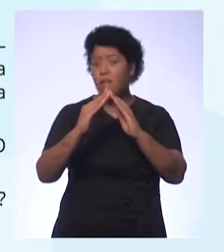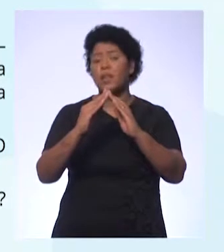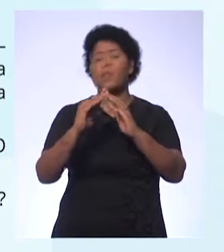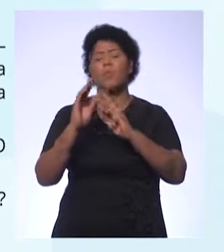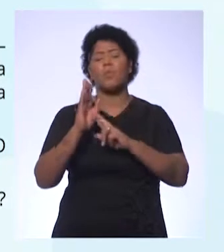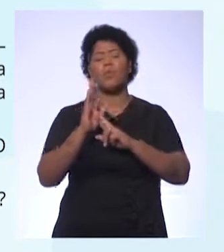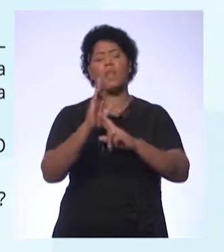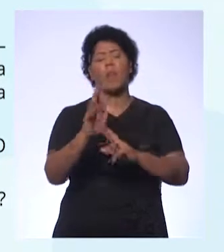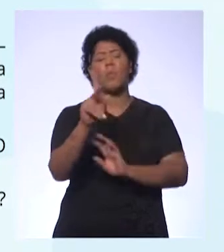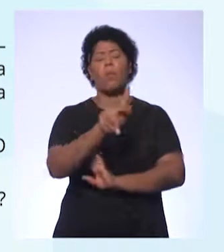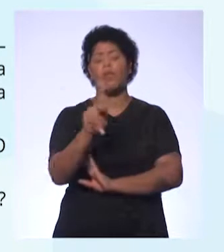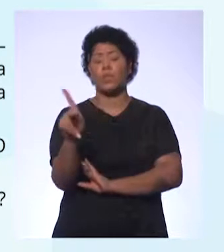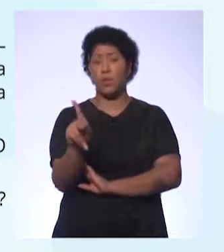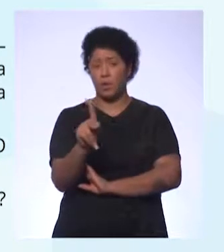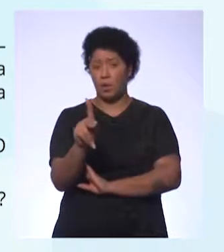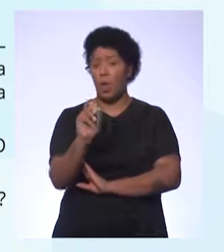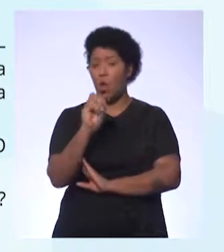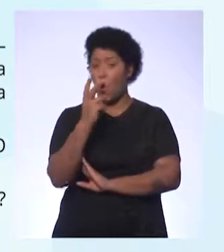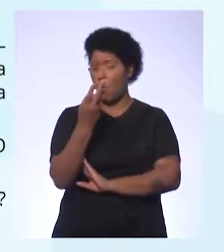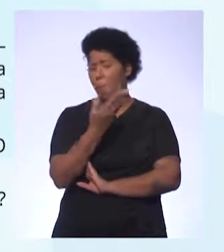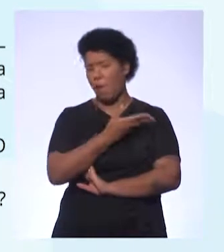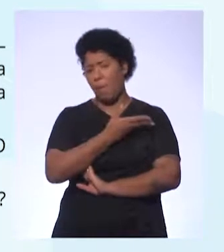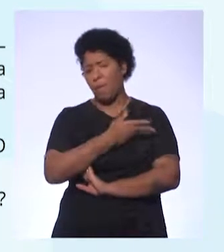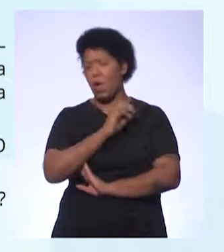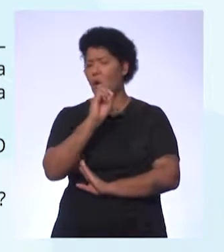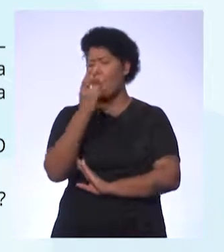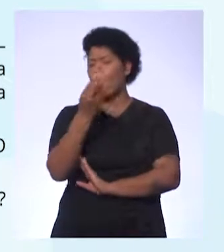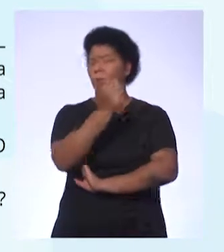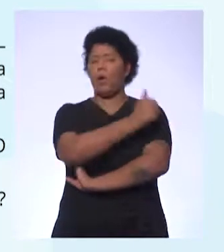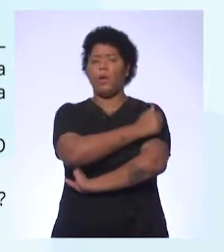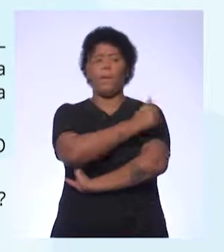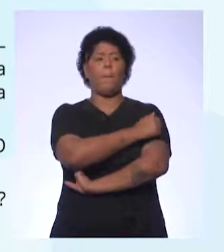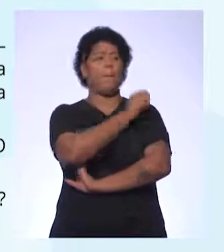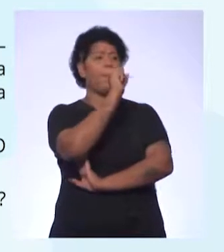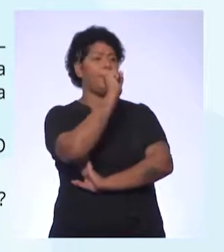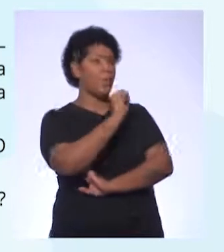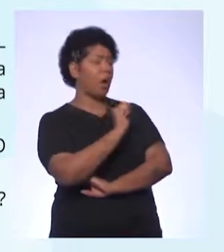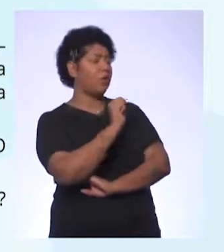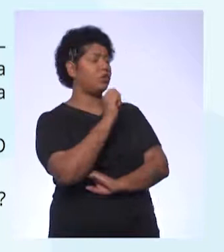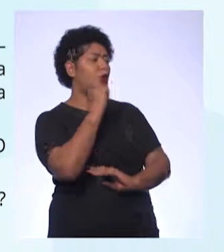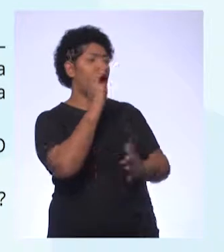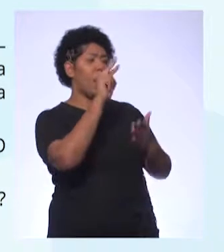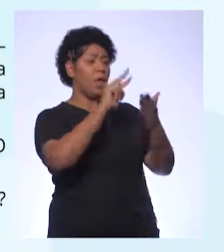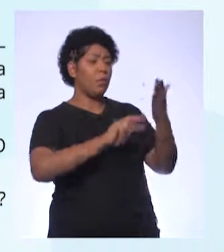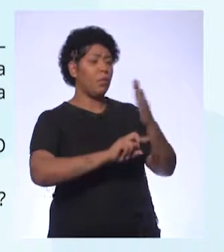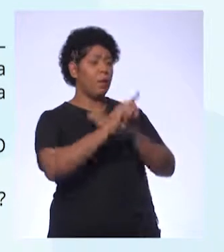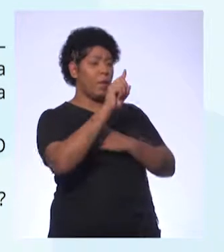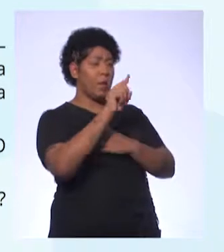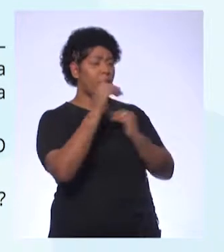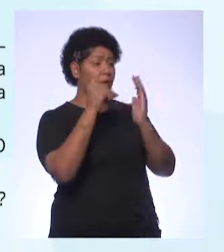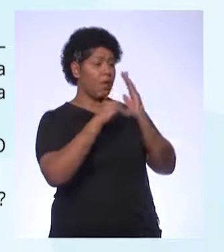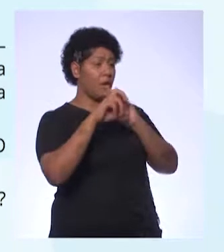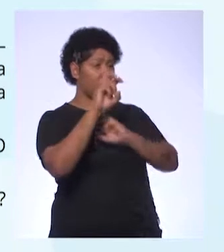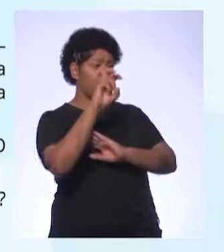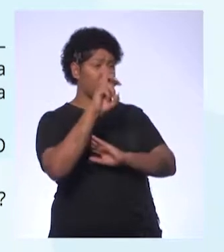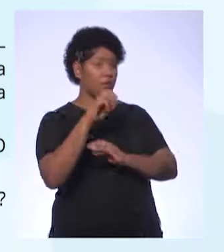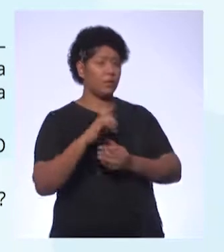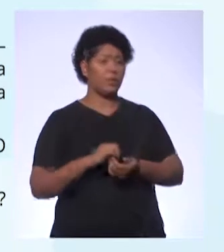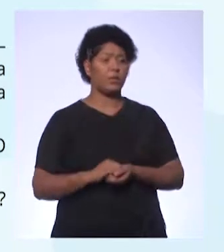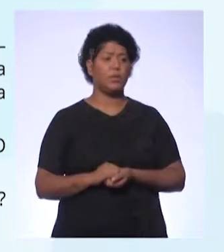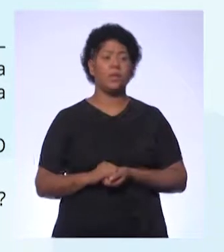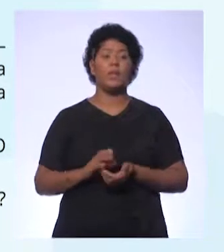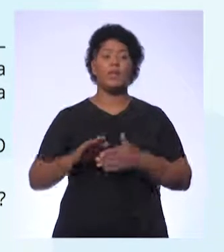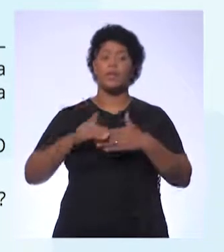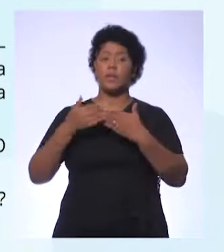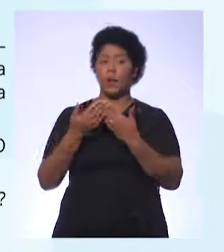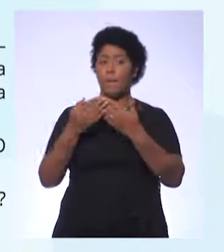pouquinho sobre isso. Eu vou pedir para o professor Mauro ler, então, o primeiro até o 5º item aí. Ok. Para isso, para